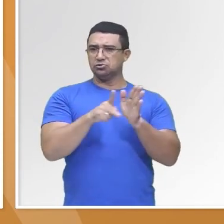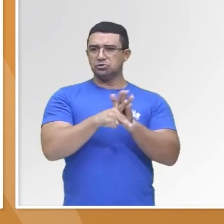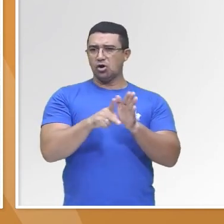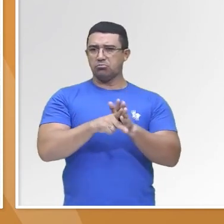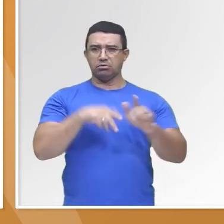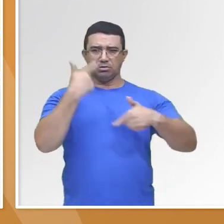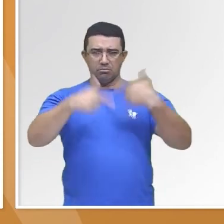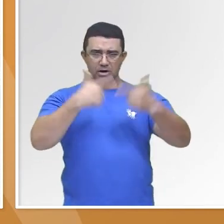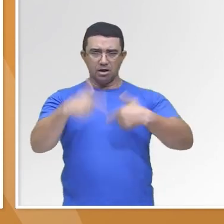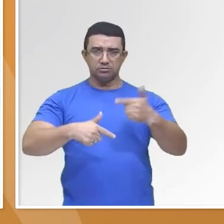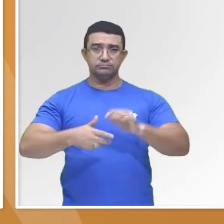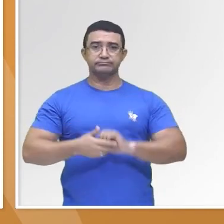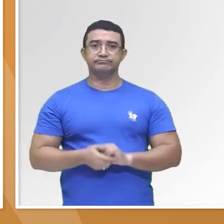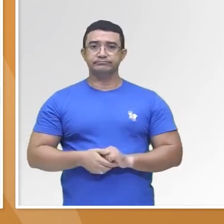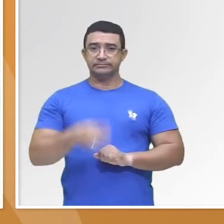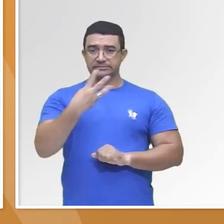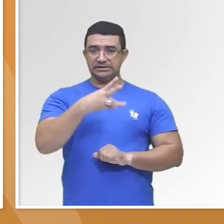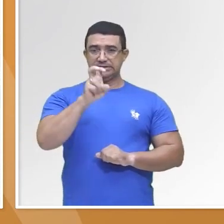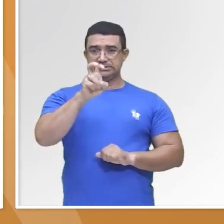Com